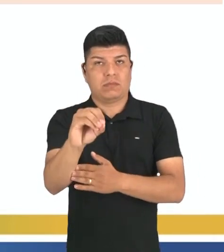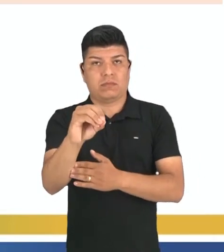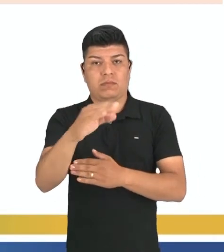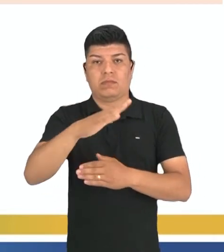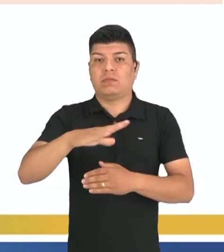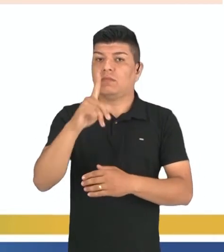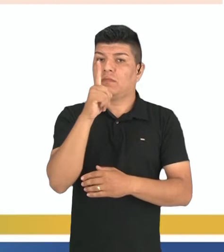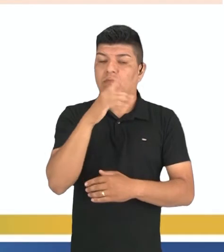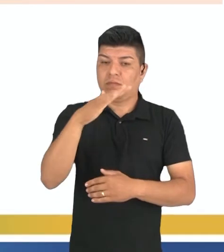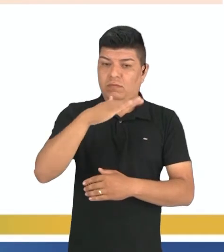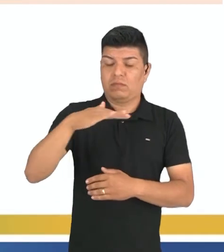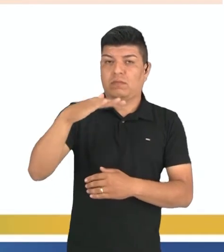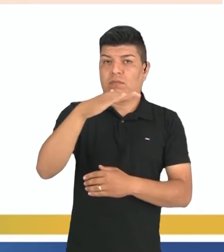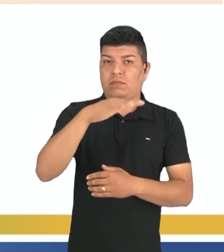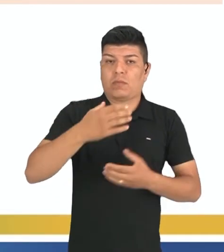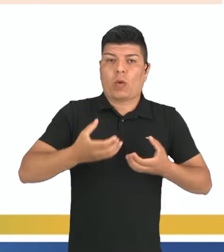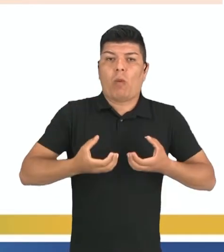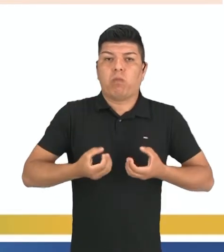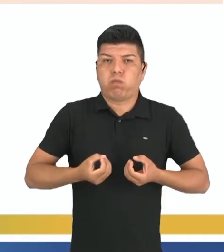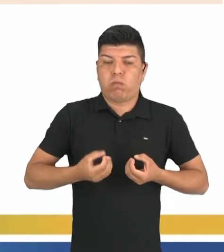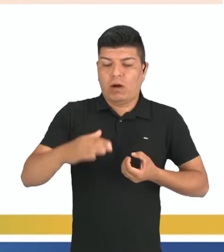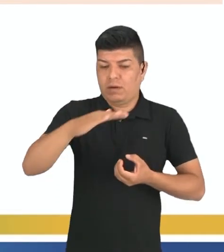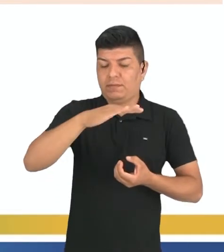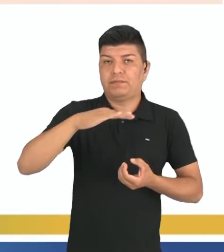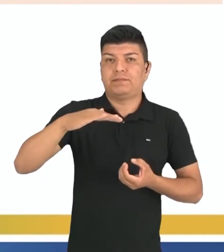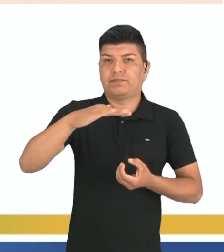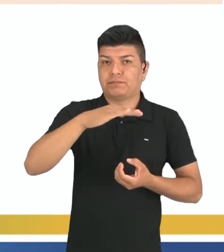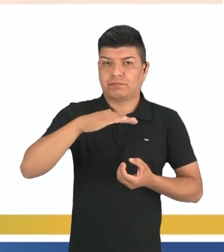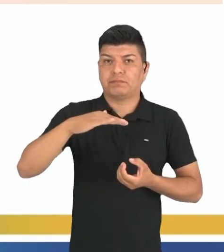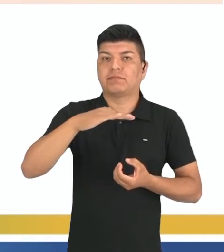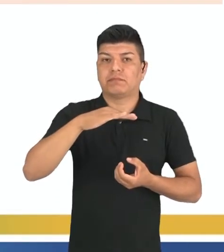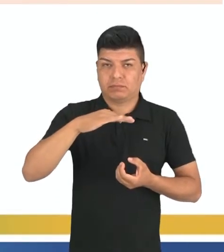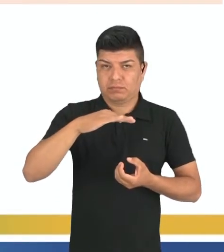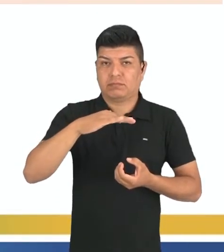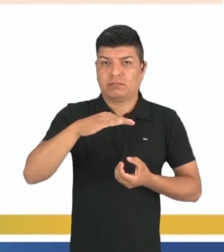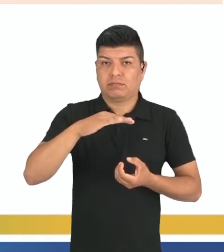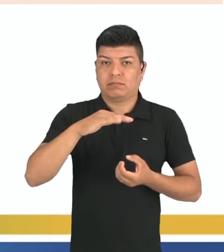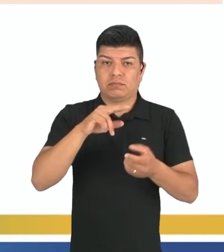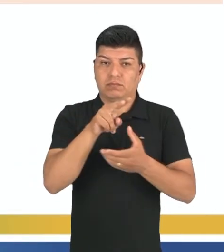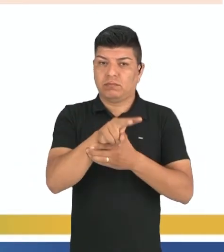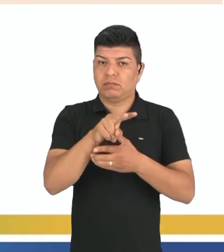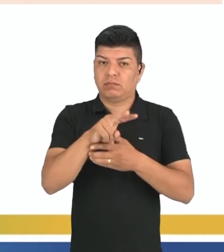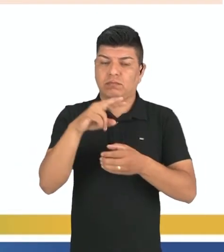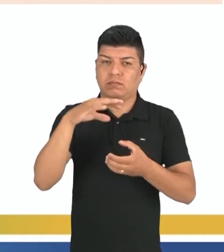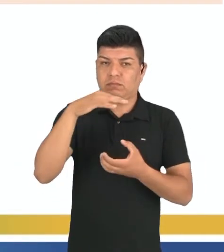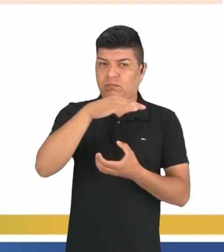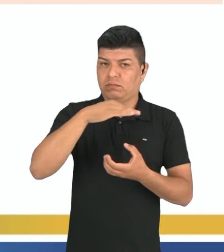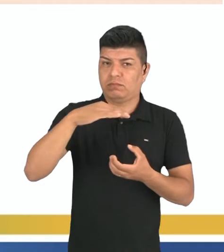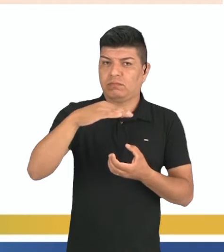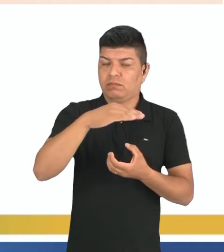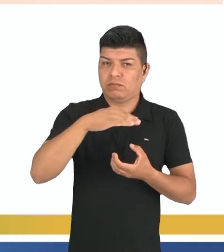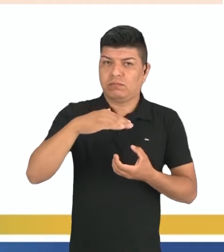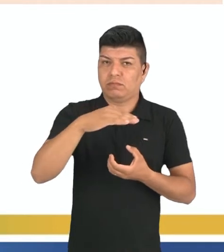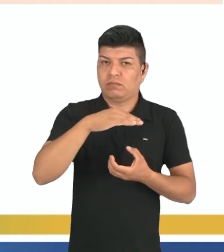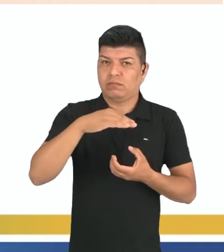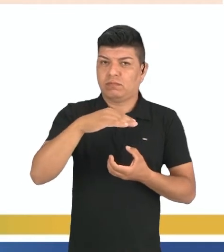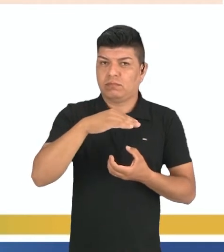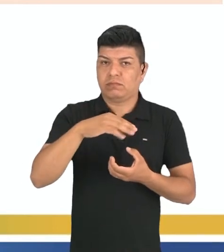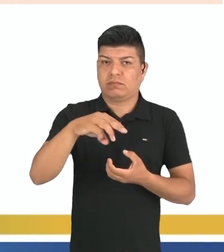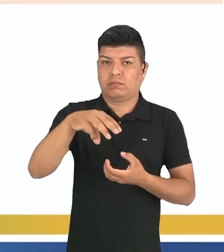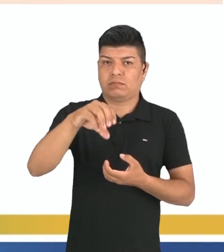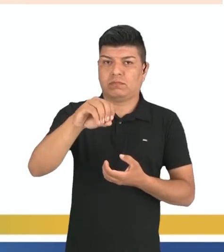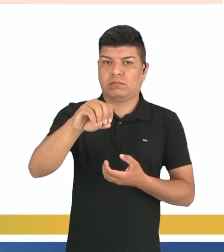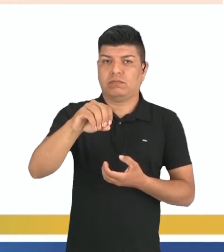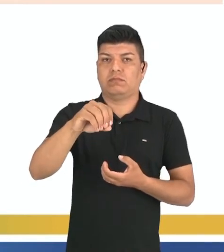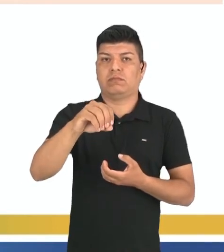é responsável pelo armazenamento e pela maturação desses espermatozoides. É ali que eles vão ganhar motilidade, eles